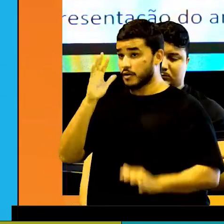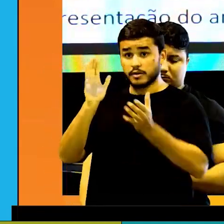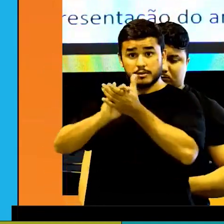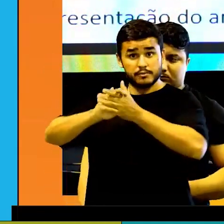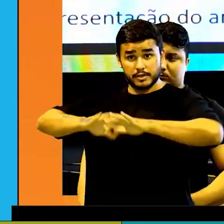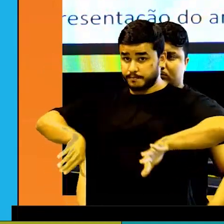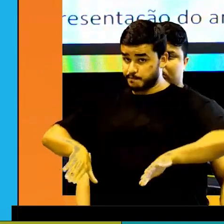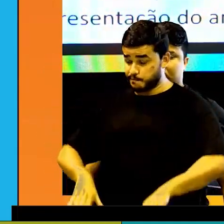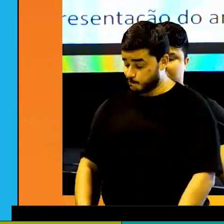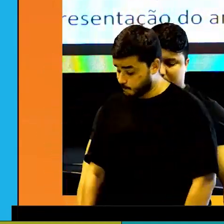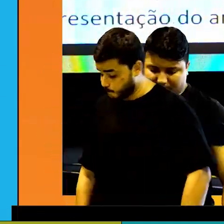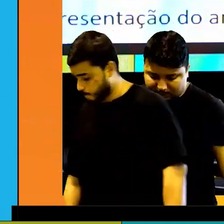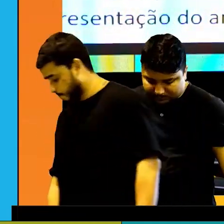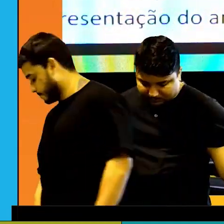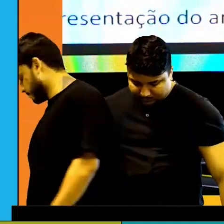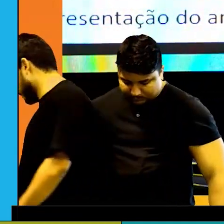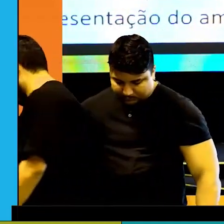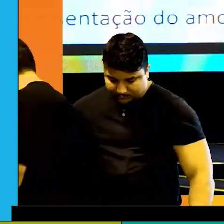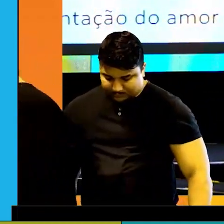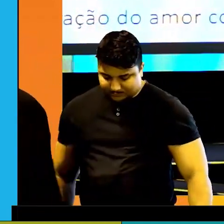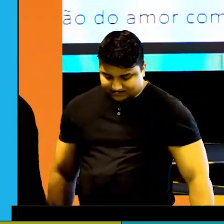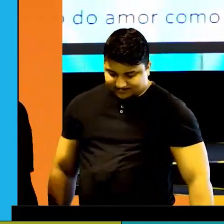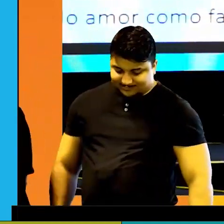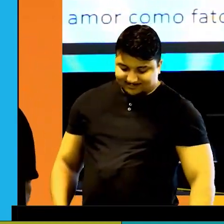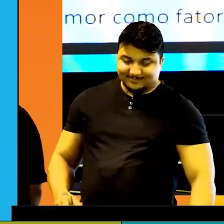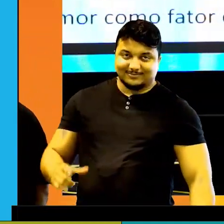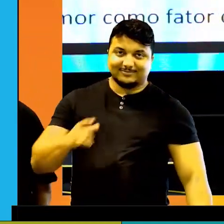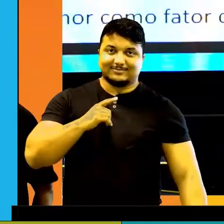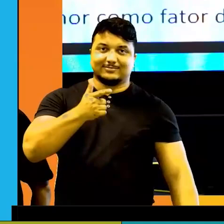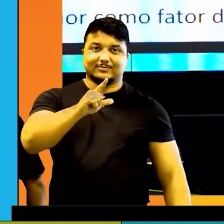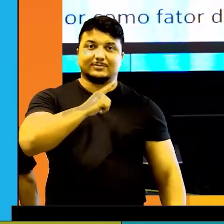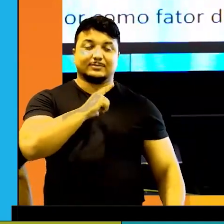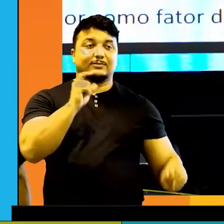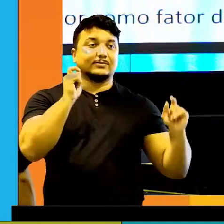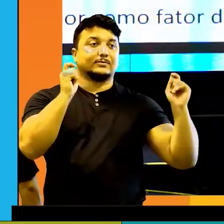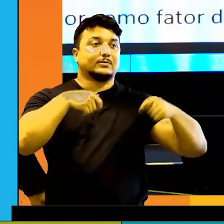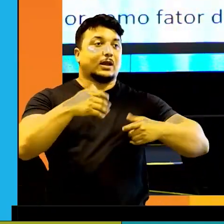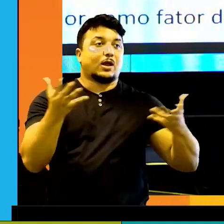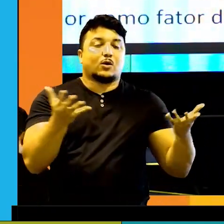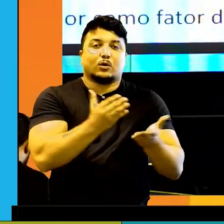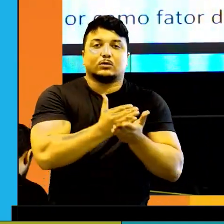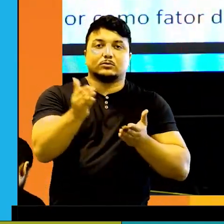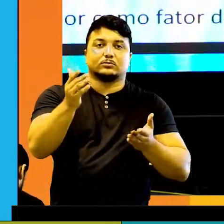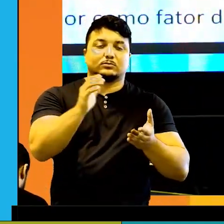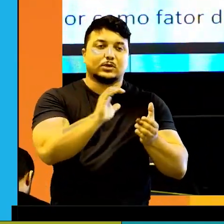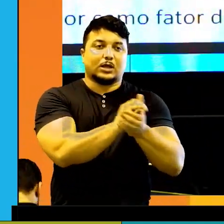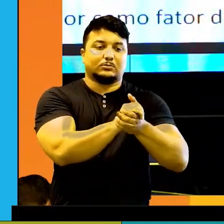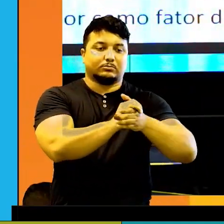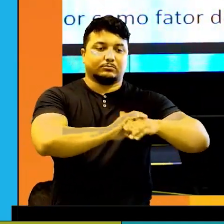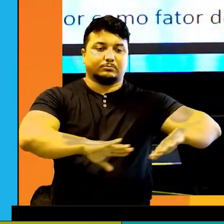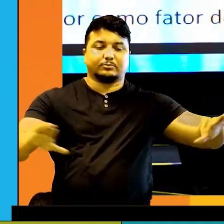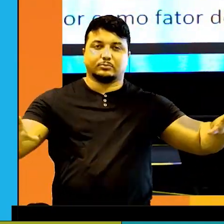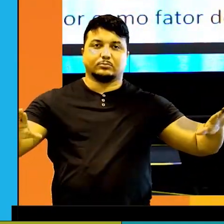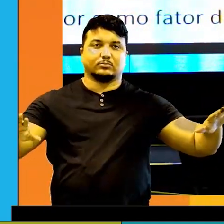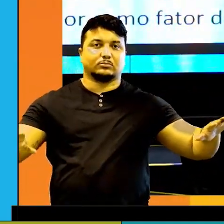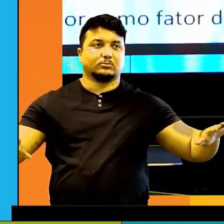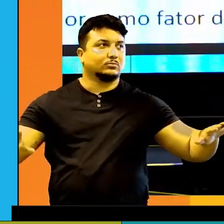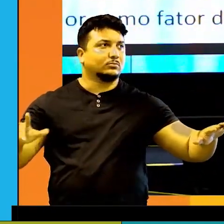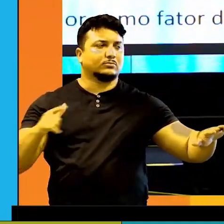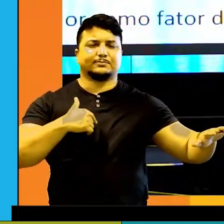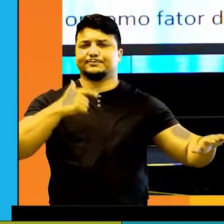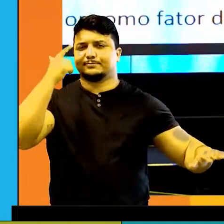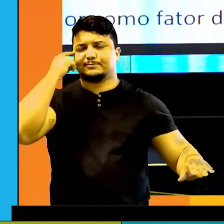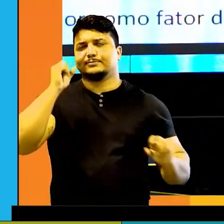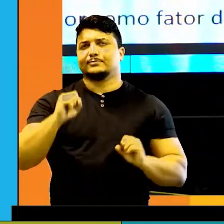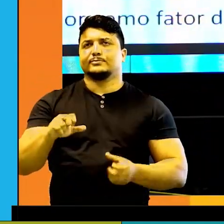está decidido. Aurélia, está aqui a última quantia do dote e a partir de agora nosso casamento está acabado. Aí ela corre,